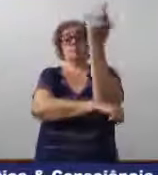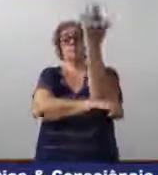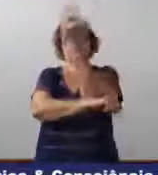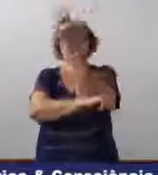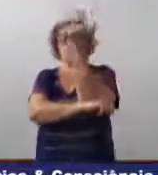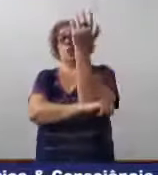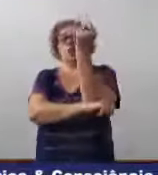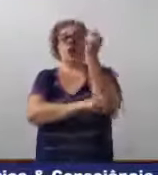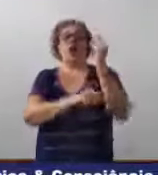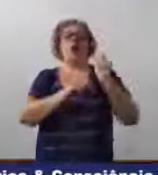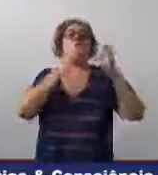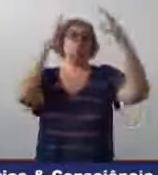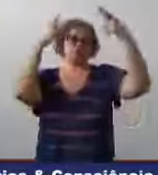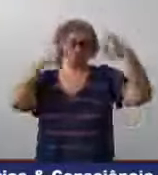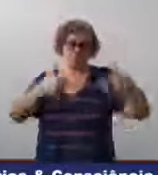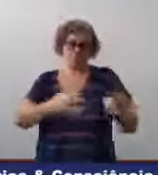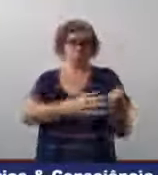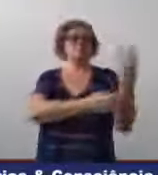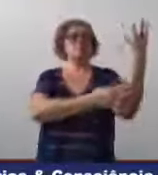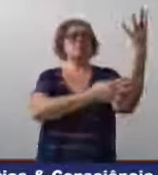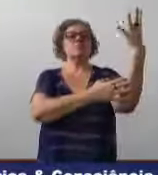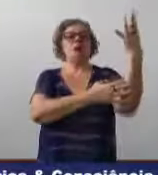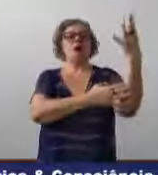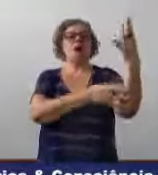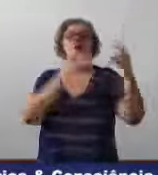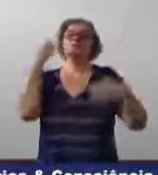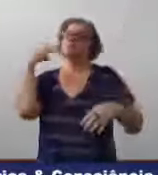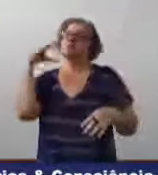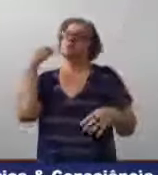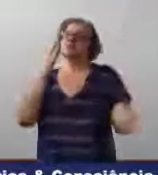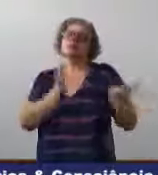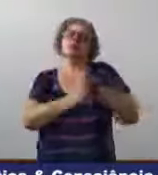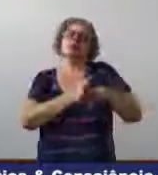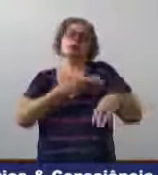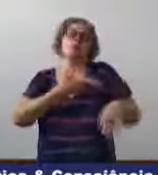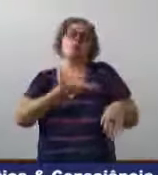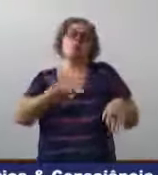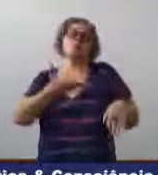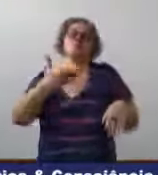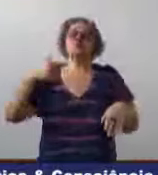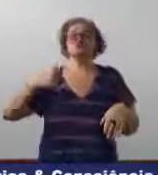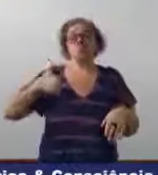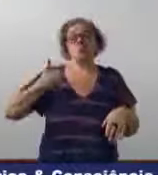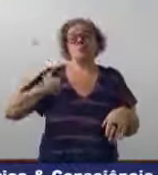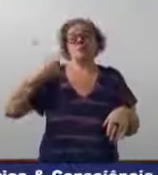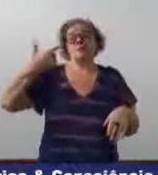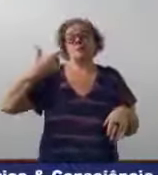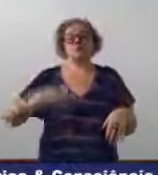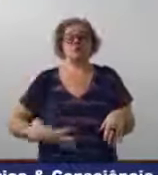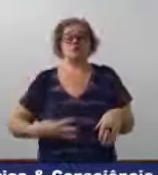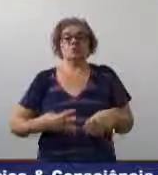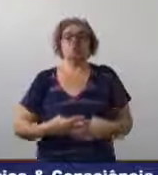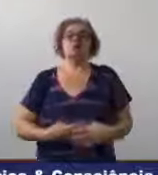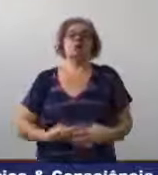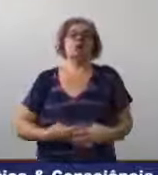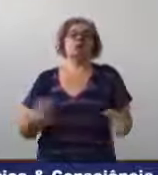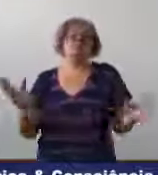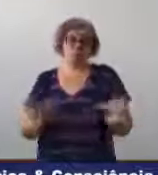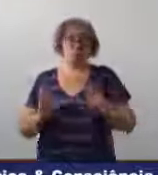Alegre, conferencista na área da espiritualidade e ciências desde os 14 anos e hoje é